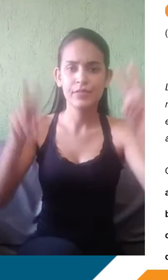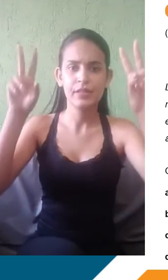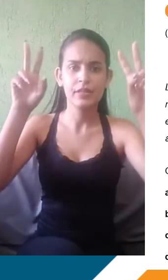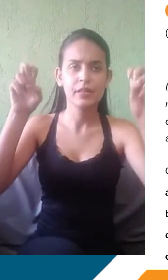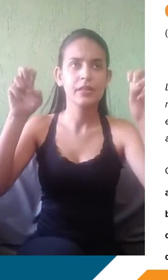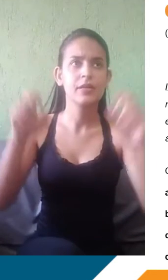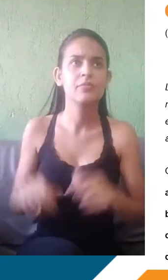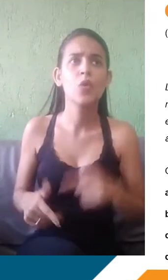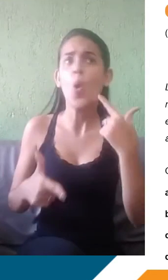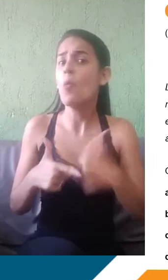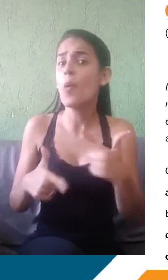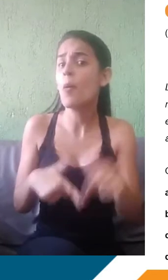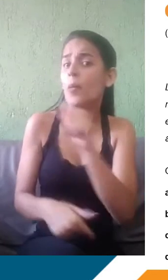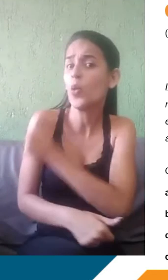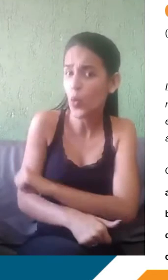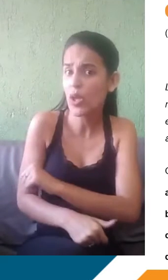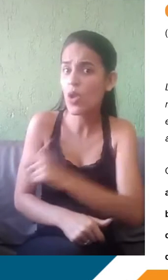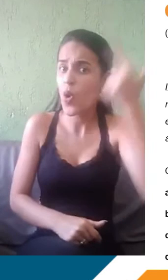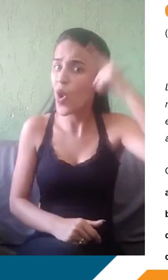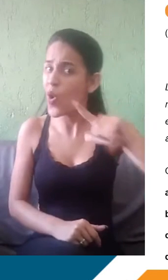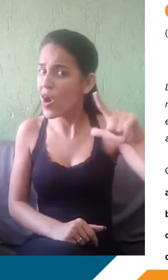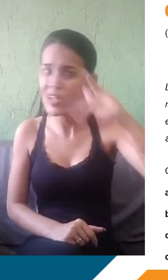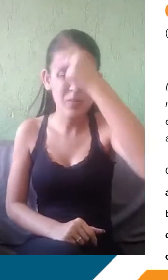problemas do Rio atingem a todos da mesma maneira?